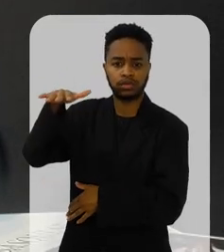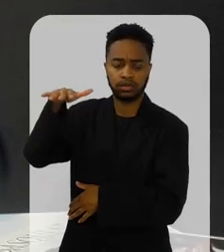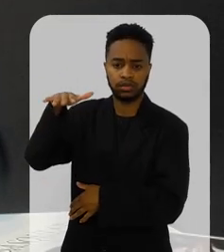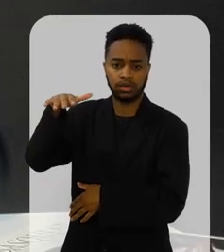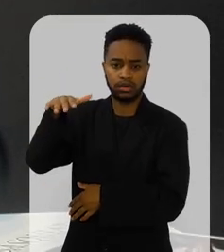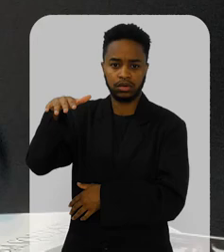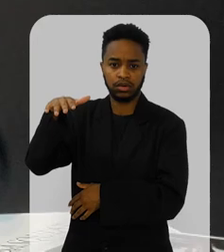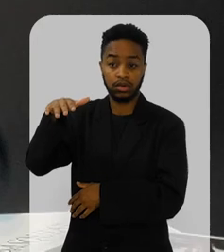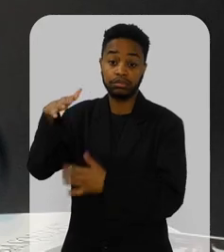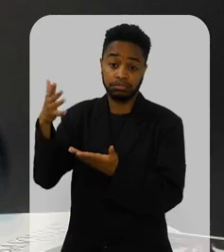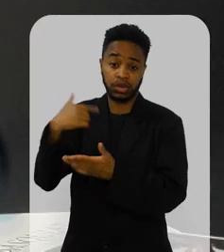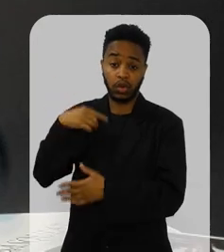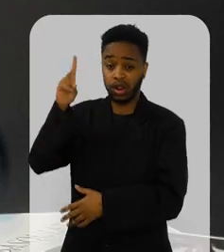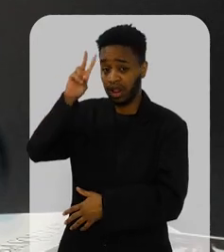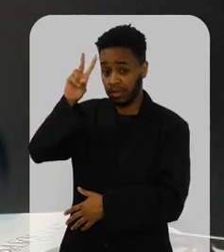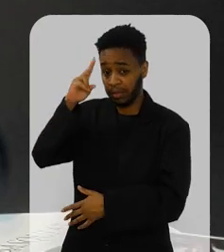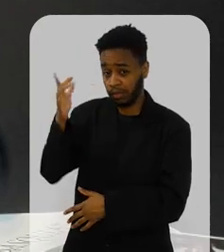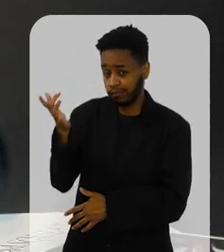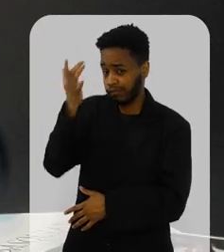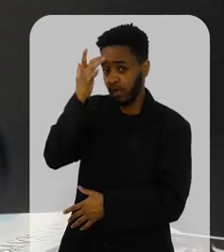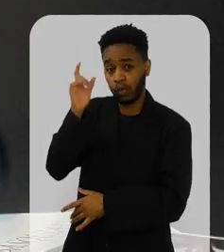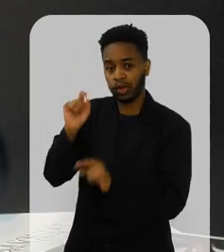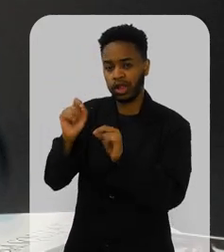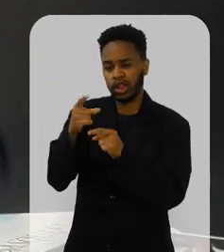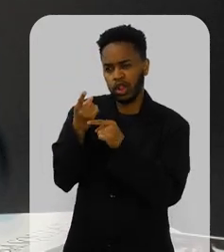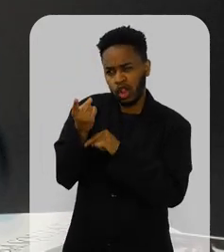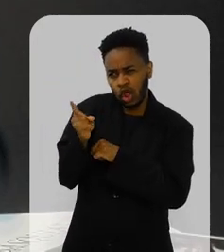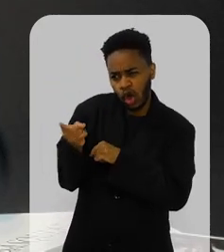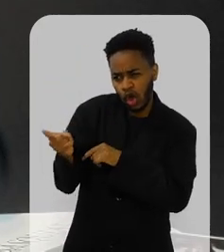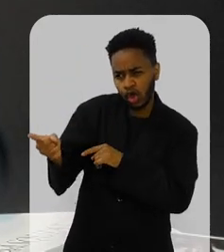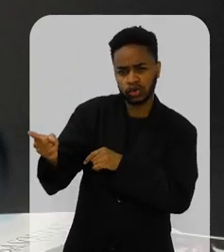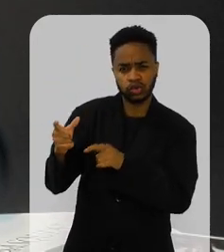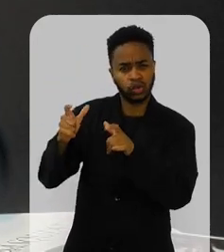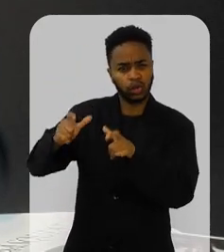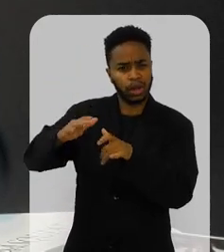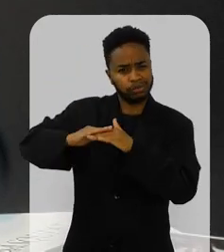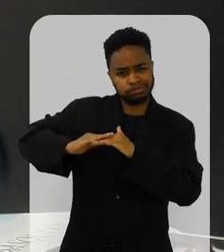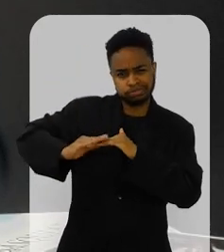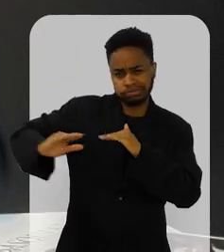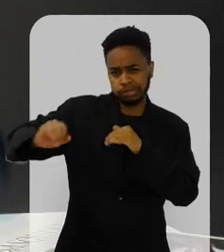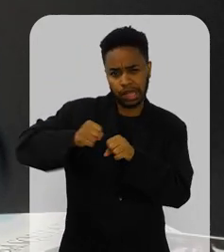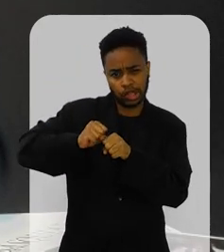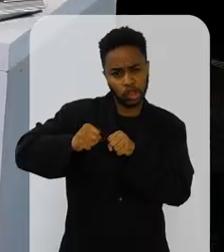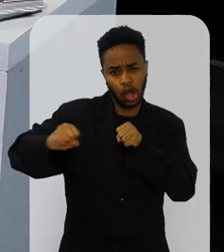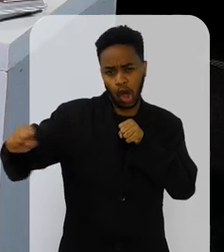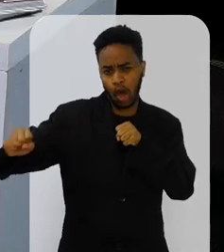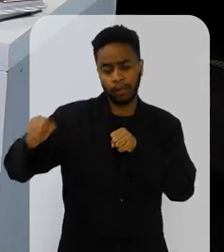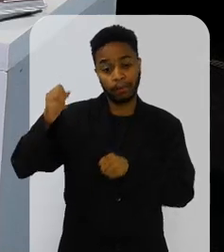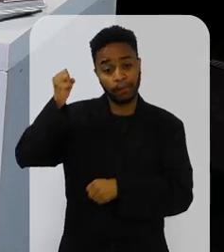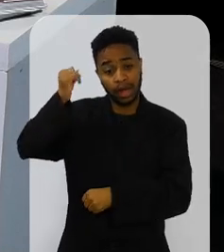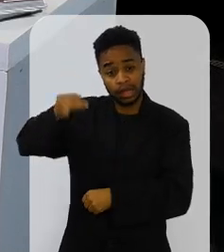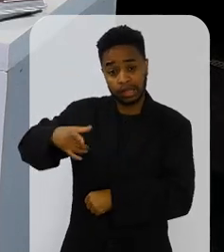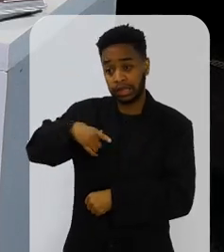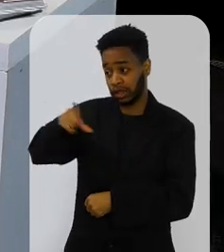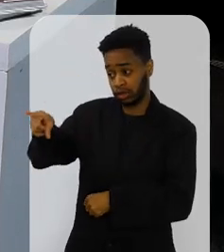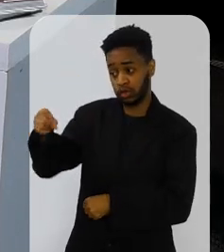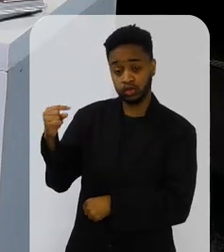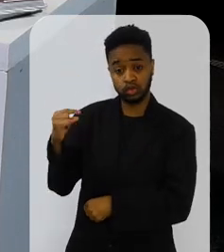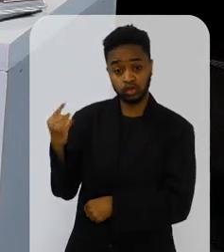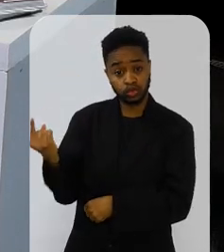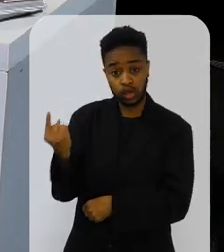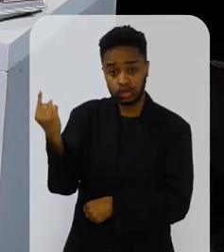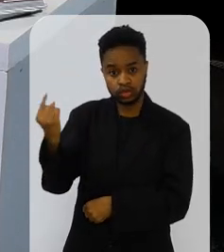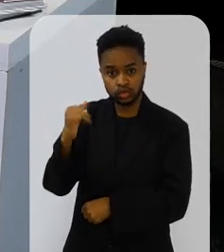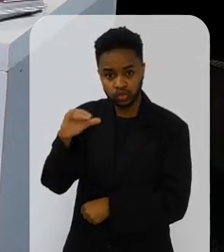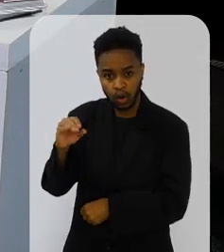ninguém. Aí essa imagem ficou marcada, que era de longe, assim, muito longe, era um lugar muito grande. Mas muito alta de madrugada. Tava o João